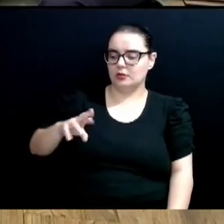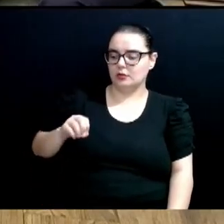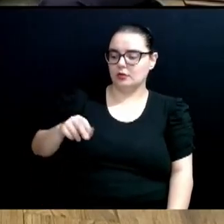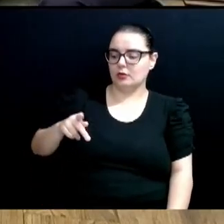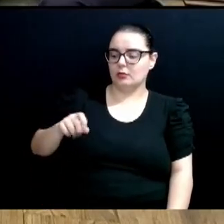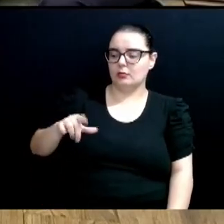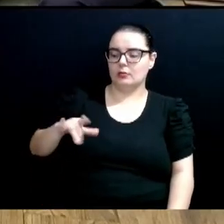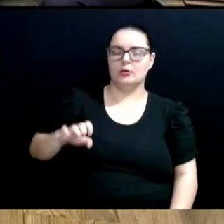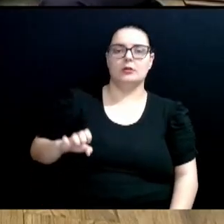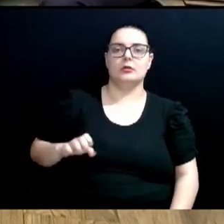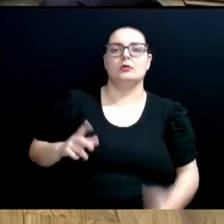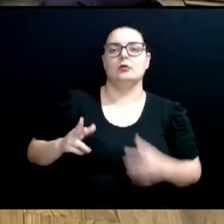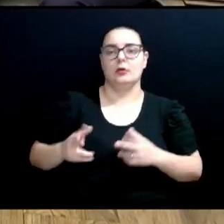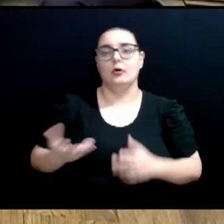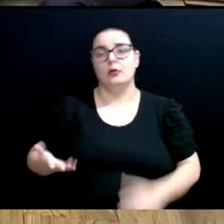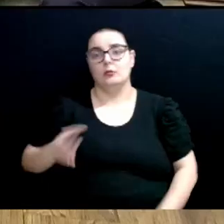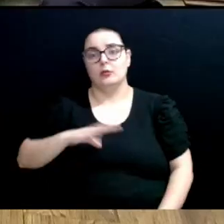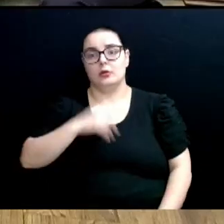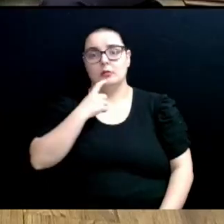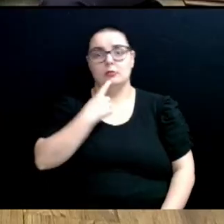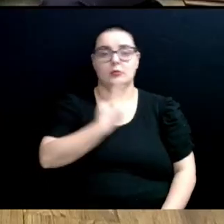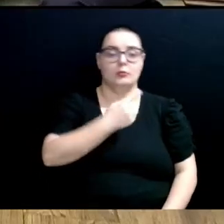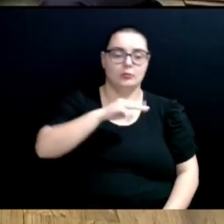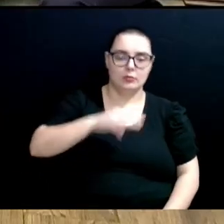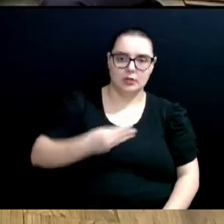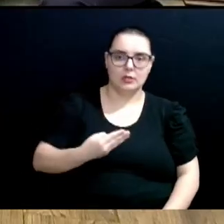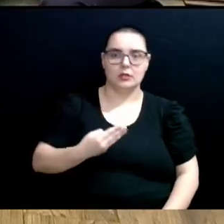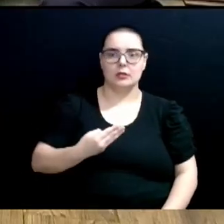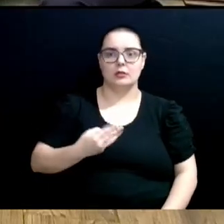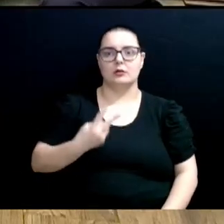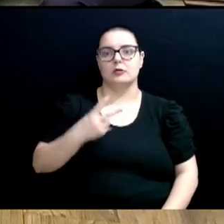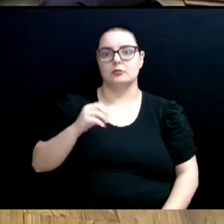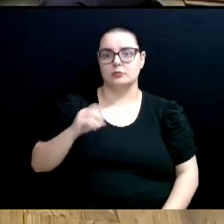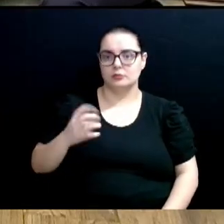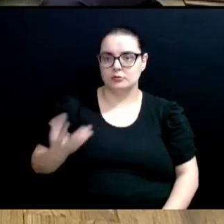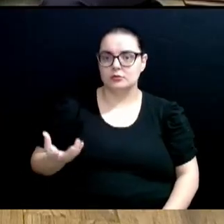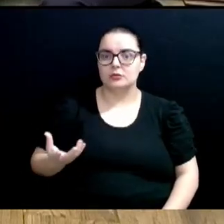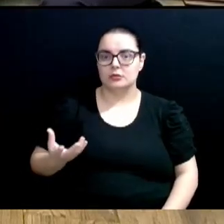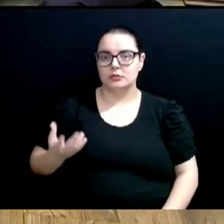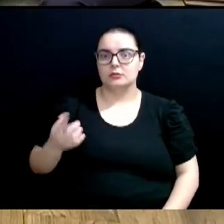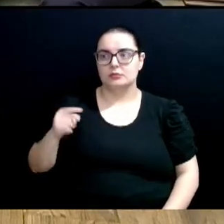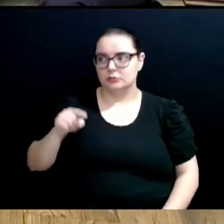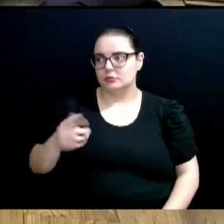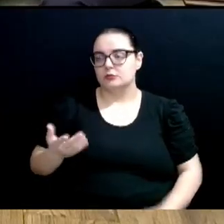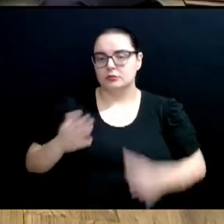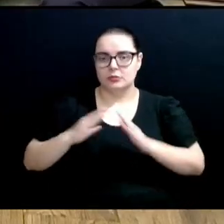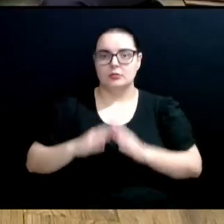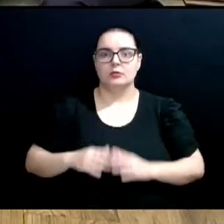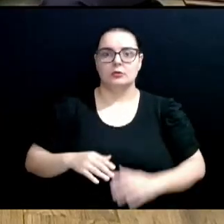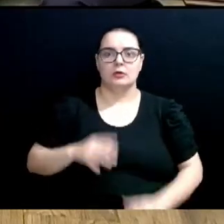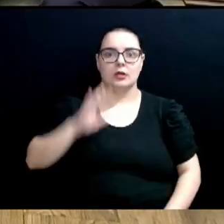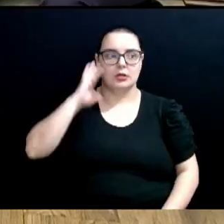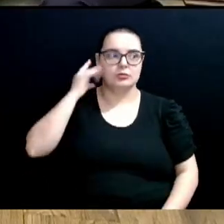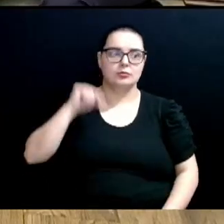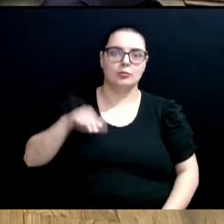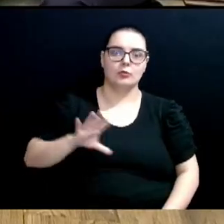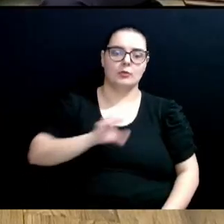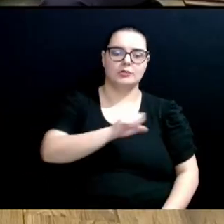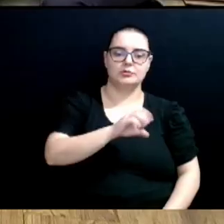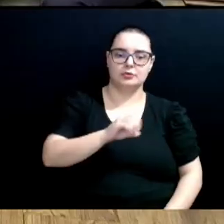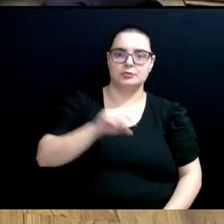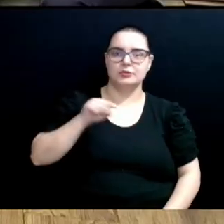1.200.000 habitantes, 850 mil eleitores, talvez mais do que isso já, a gente eleger